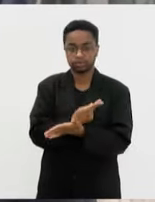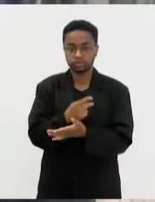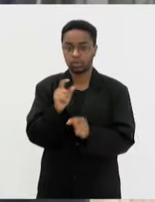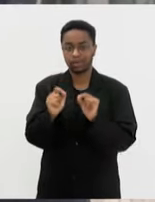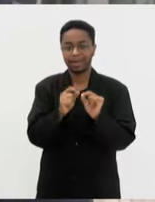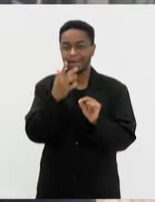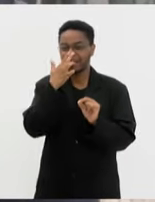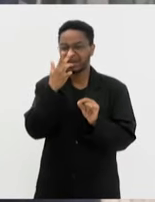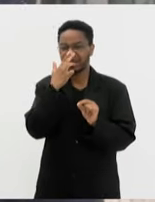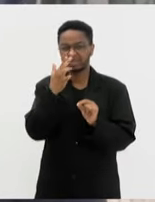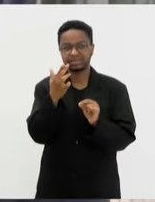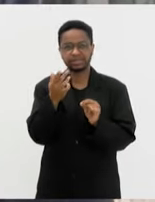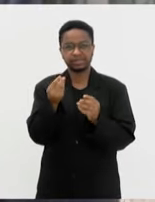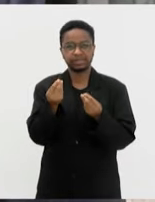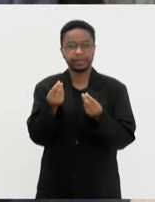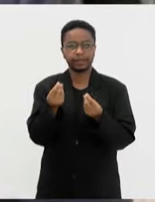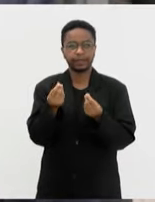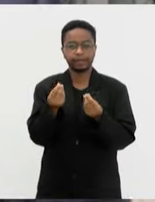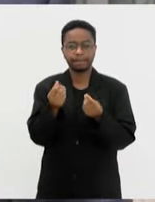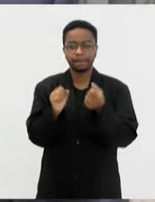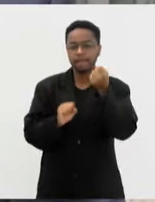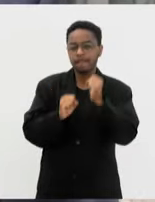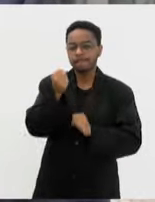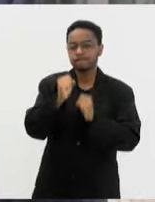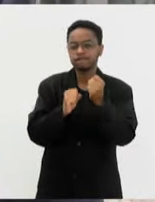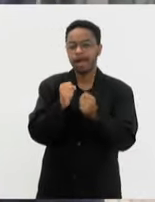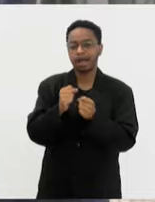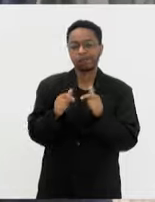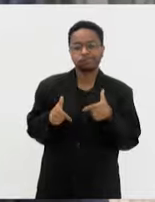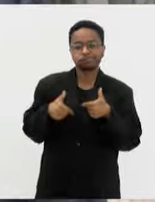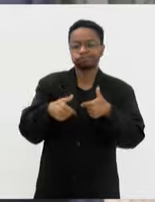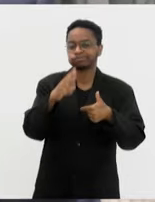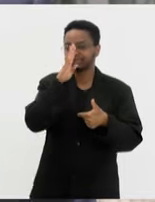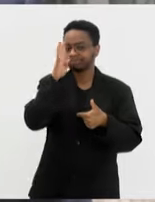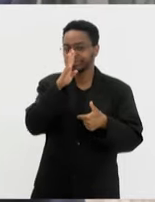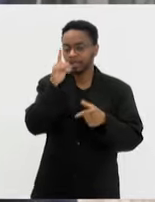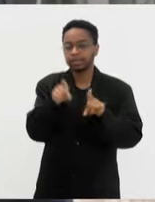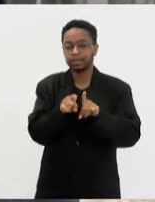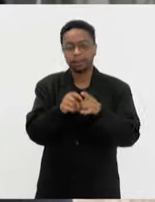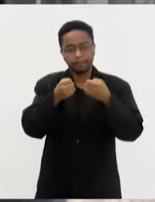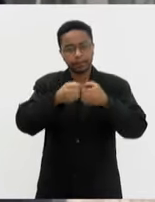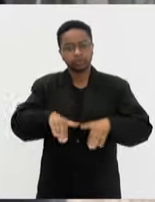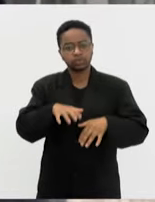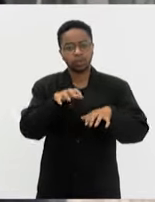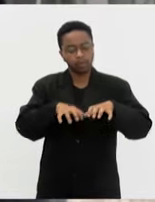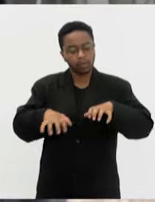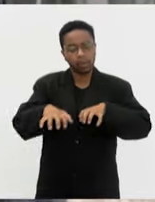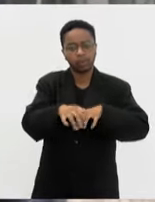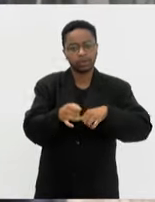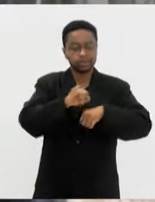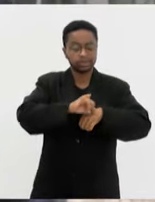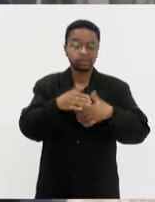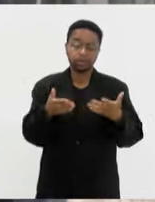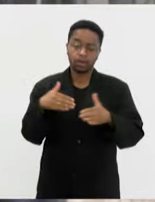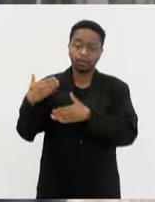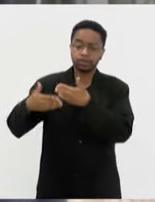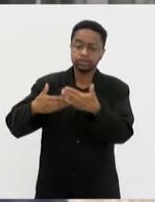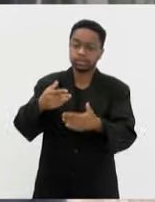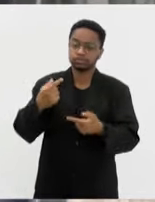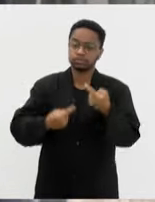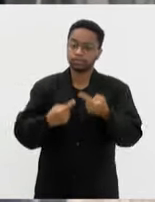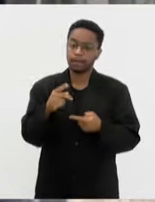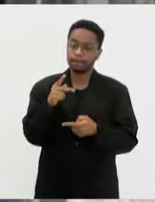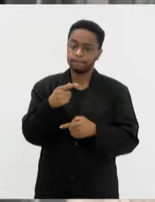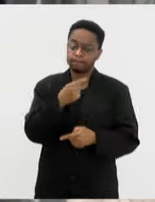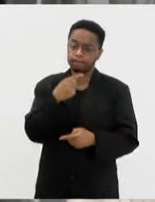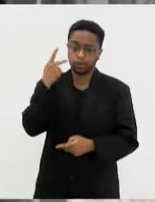industrialização que deixou muito a desejar, impactou muito a região metropolitana. Então é um processo de discussão político, um processo histórico que